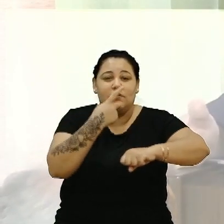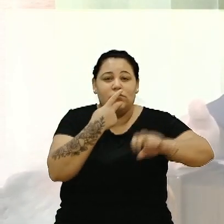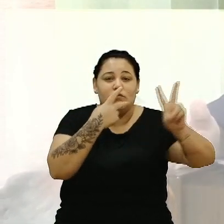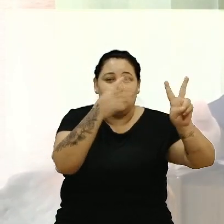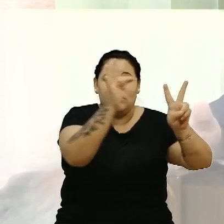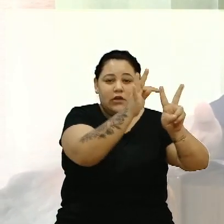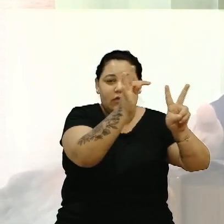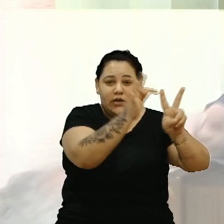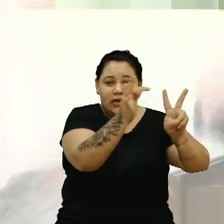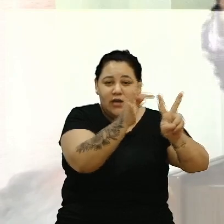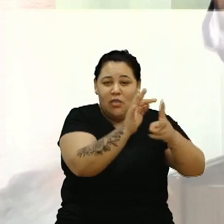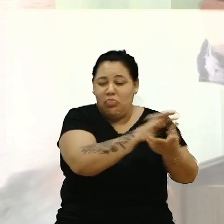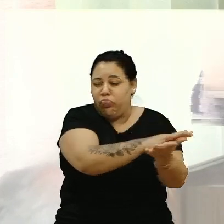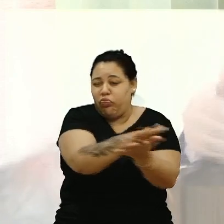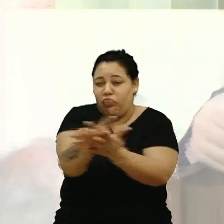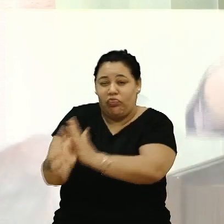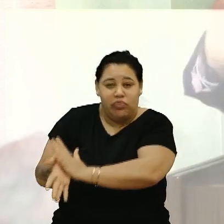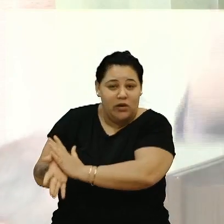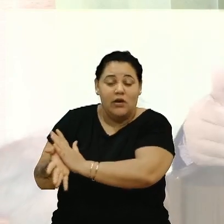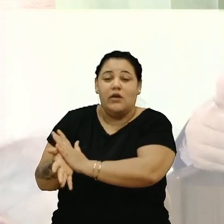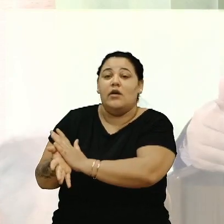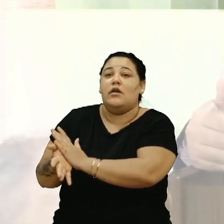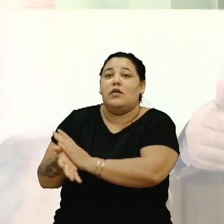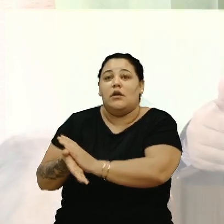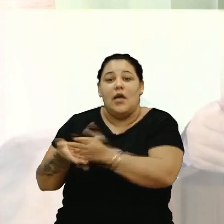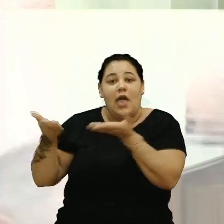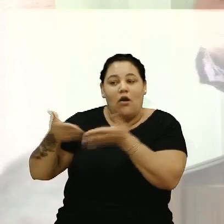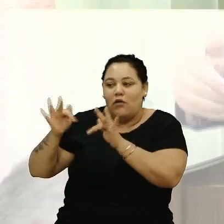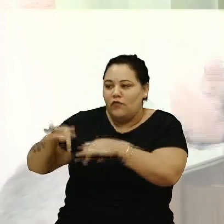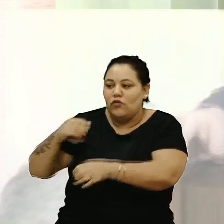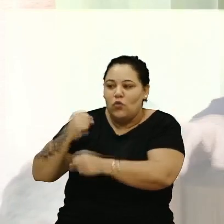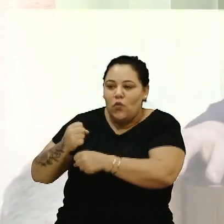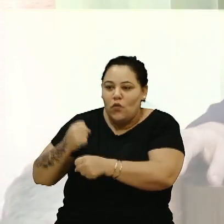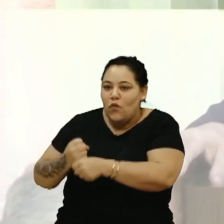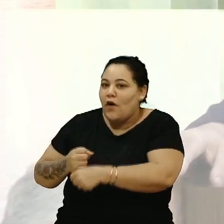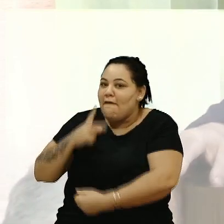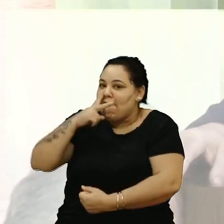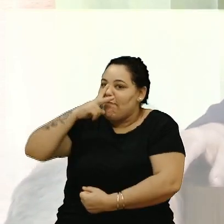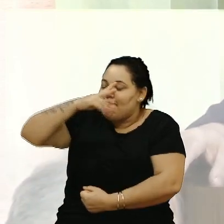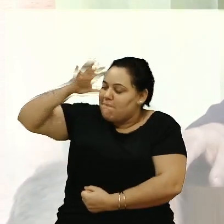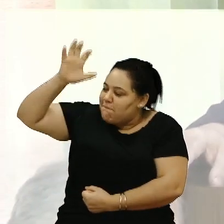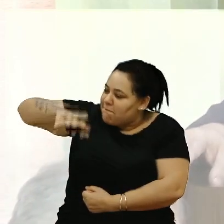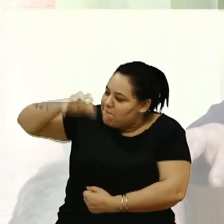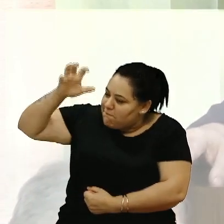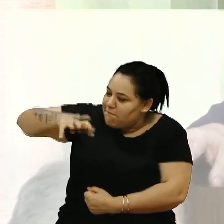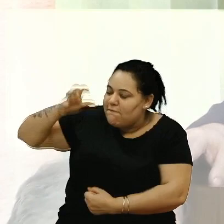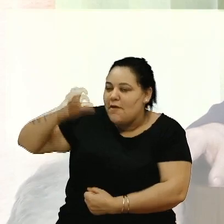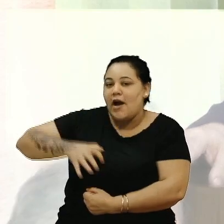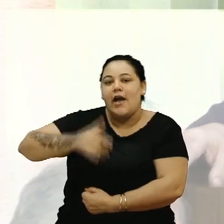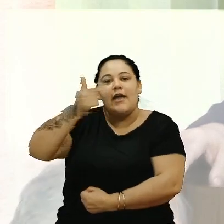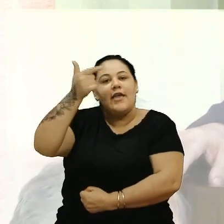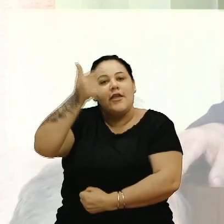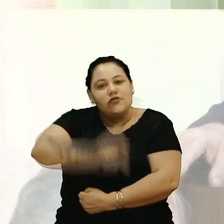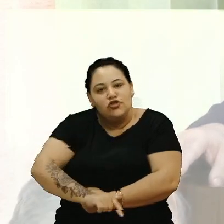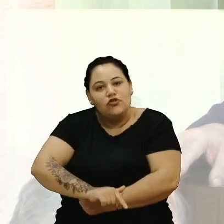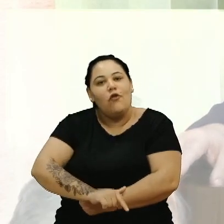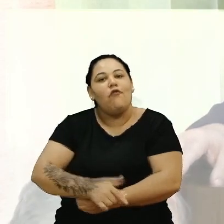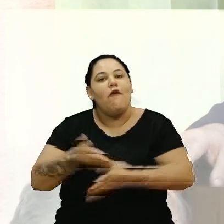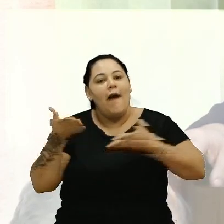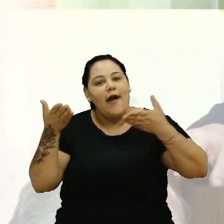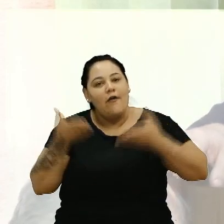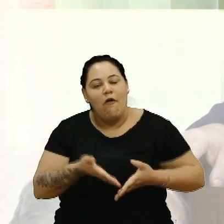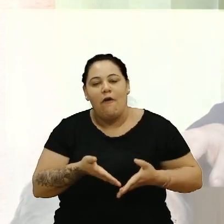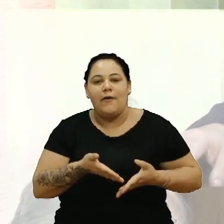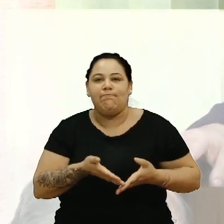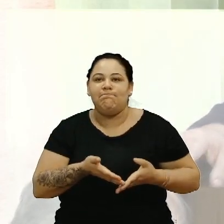agosto. E agora, no final do ano, nós tivemos fortes chuvas de novo. E agora, novamente, mais uma grande enchente que assolou